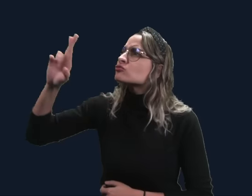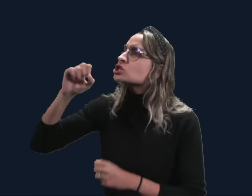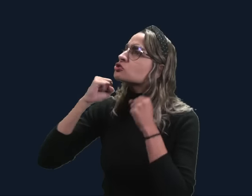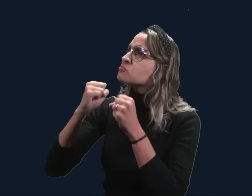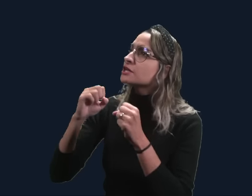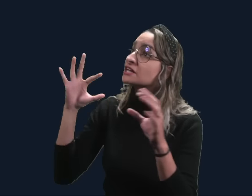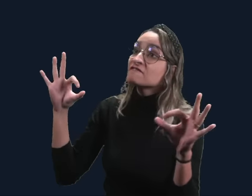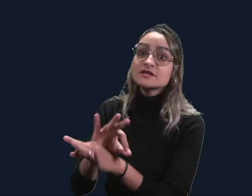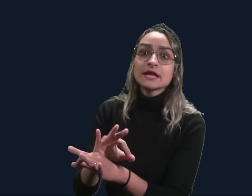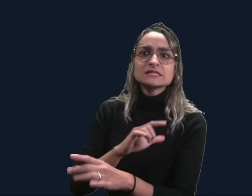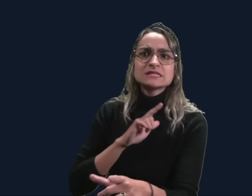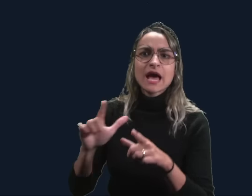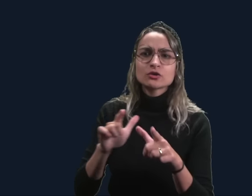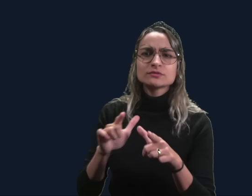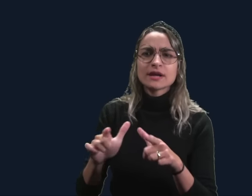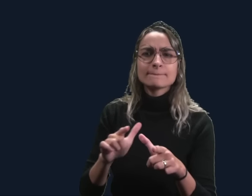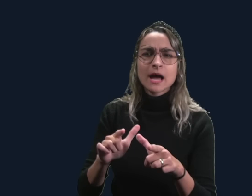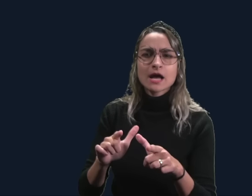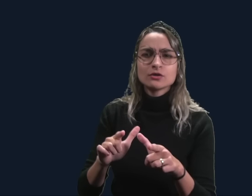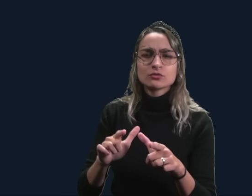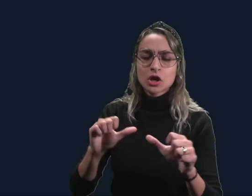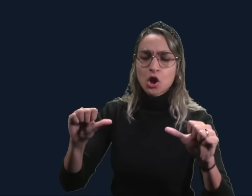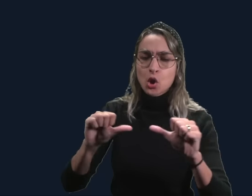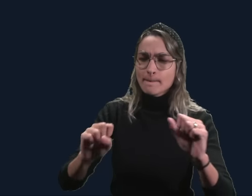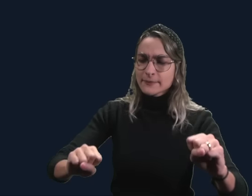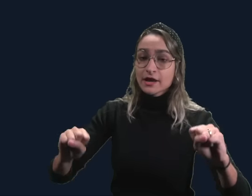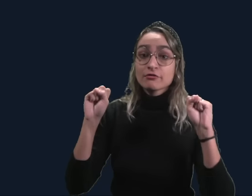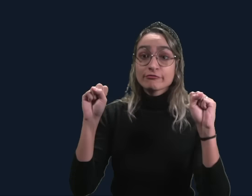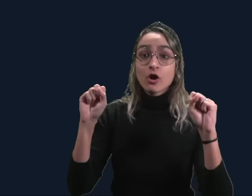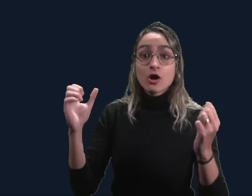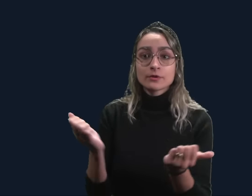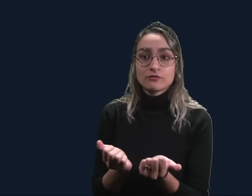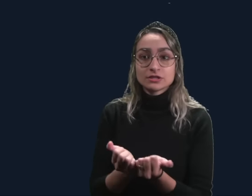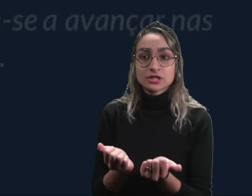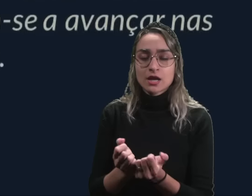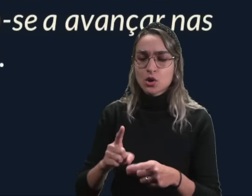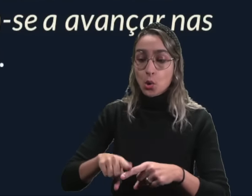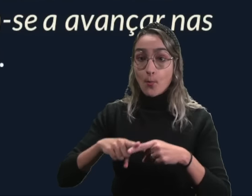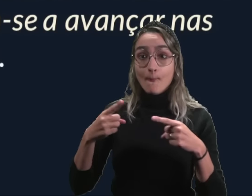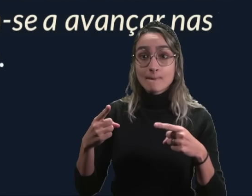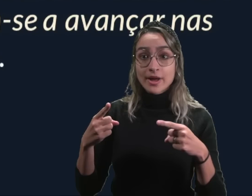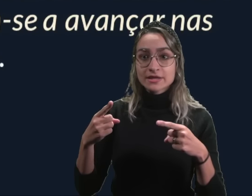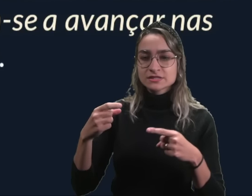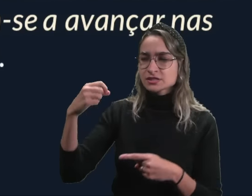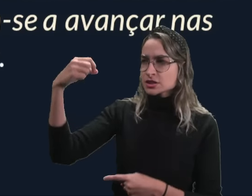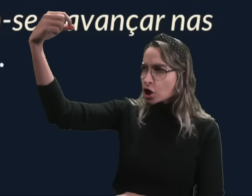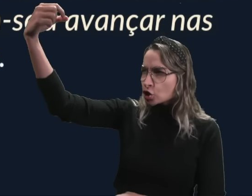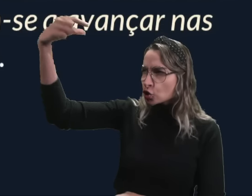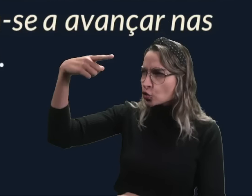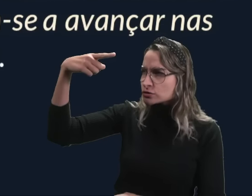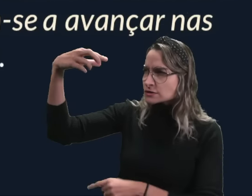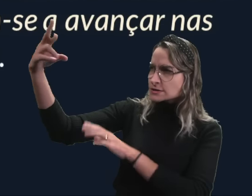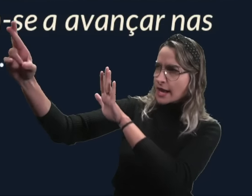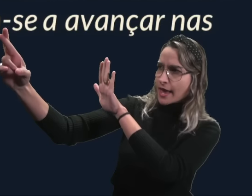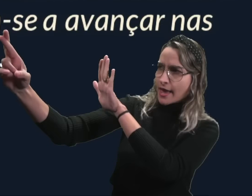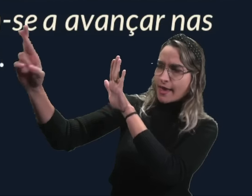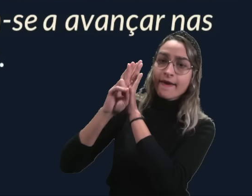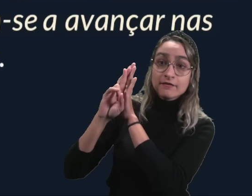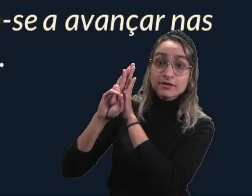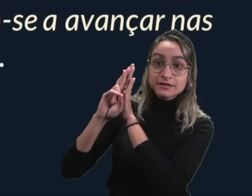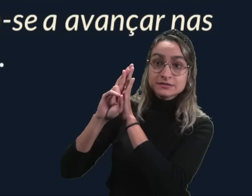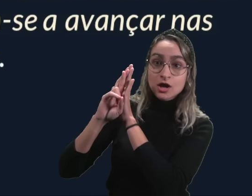o seu povo descoberto e andado na luz mais luz era necessária para prepará-los a